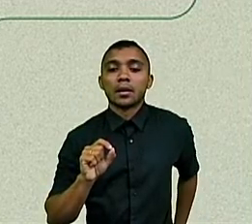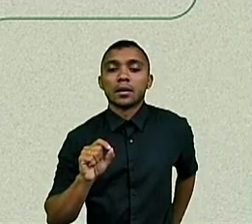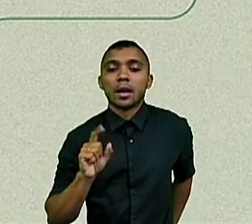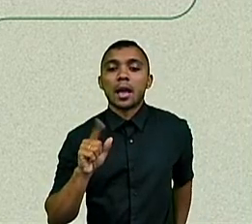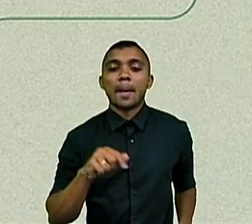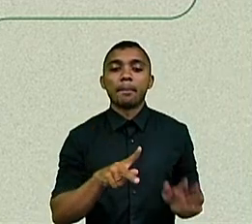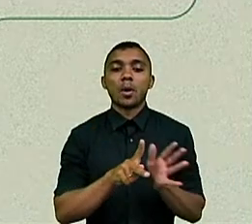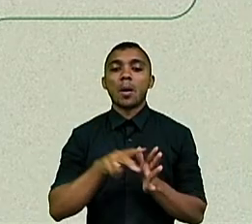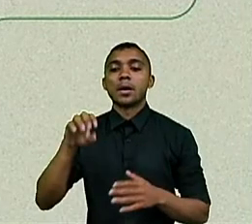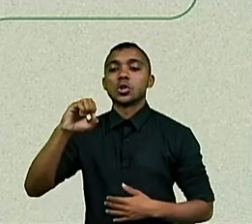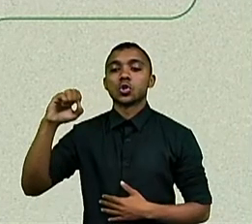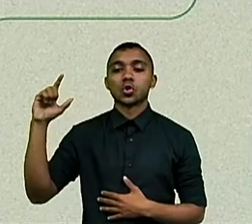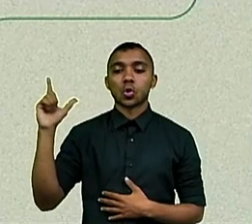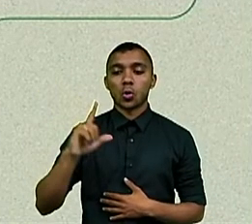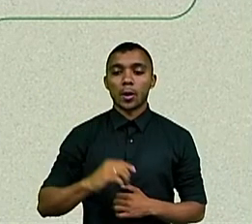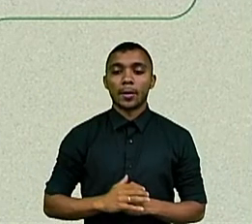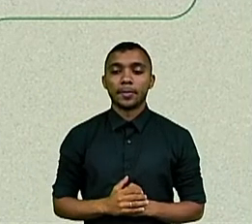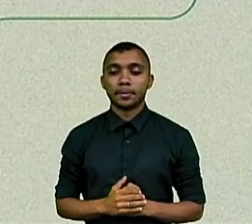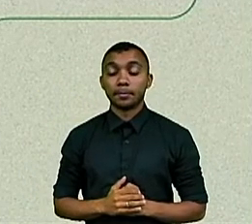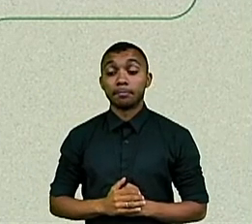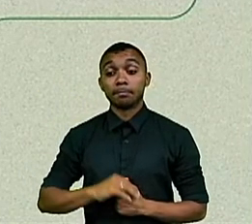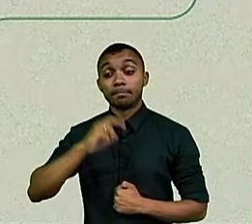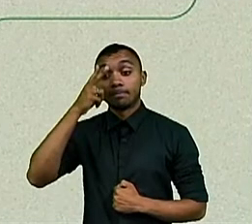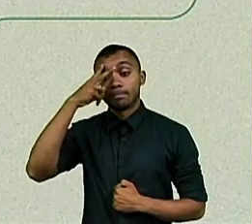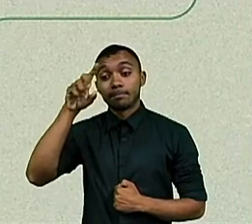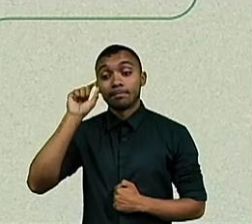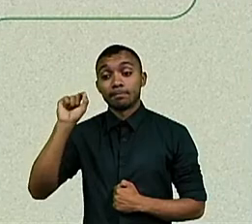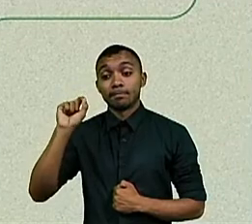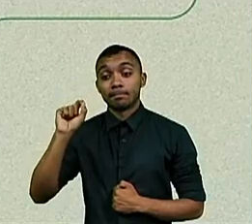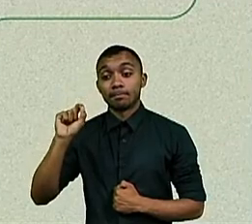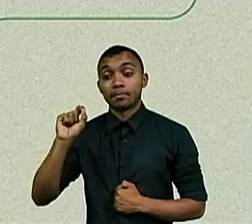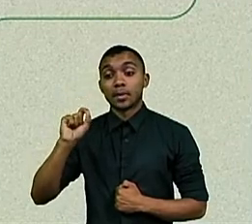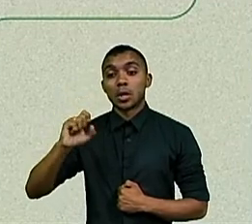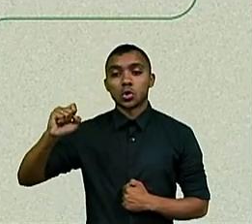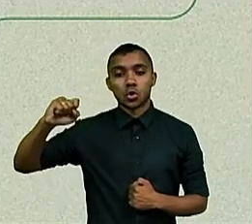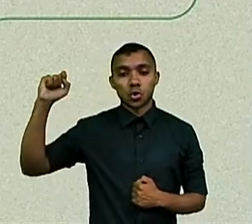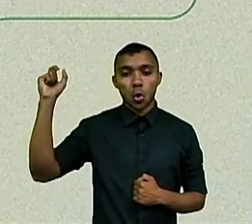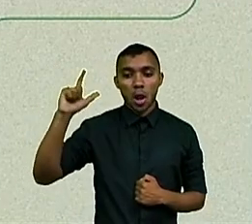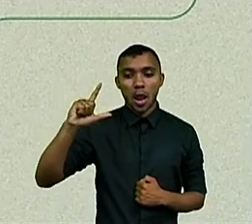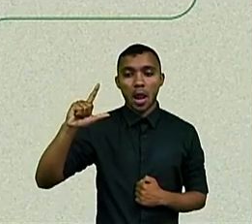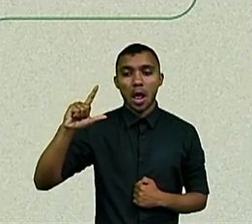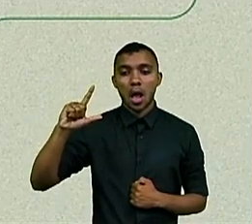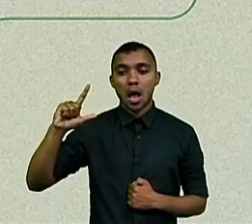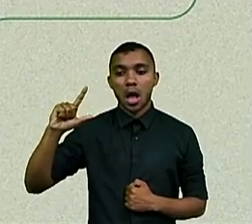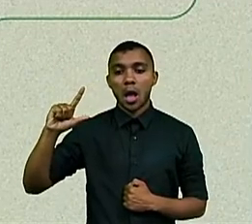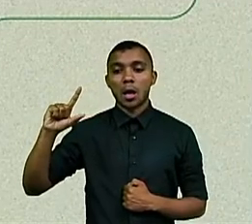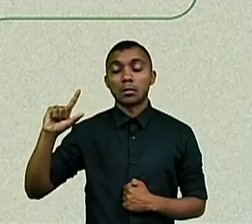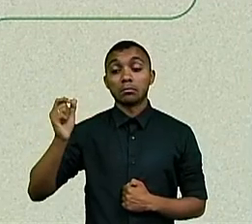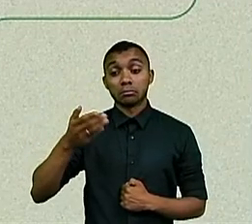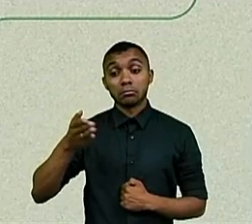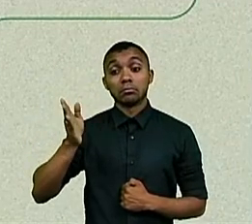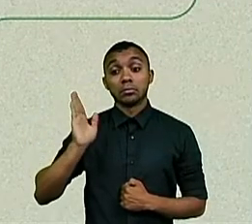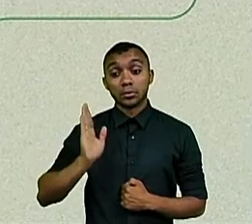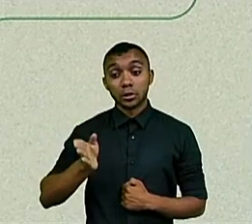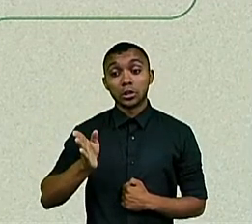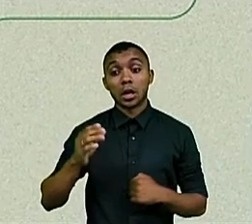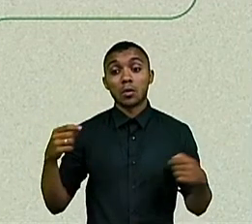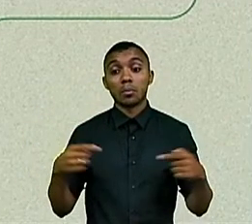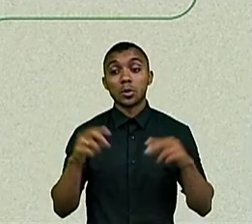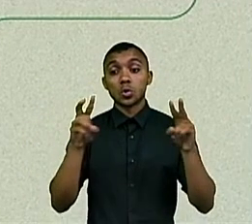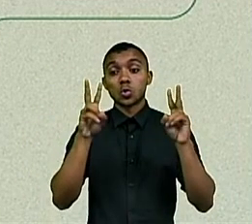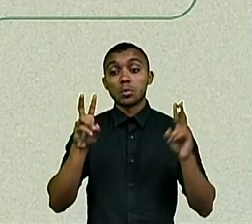é o melhor exemplo mas lembrem que a radiação solar e aqui você tem a relação com o efeito estufa